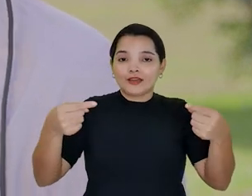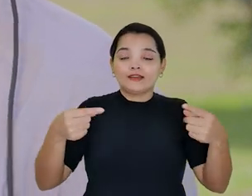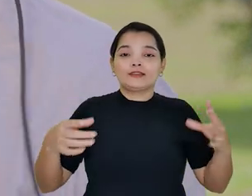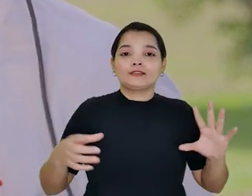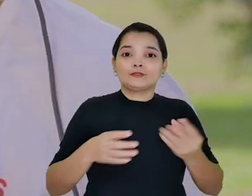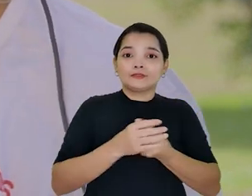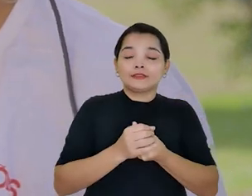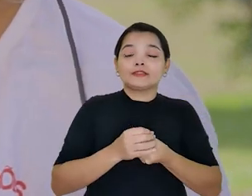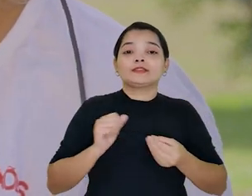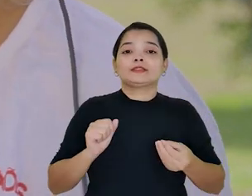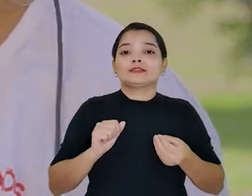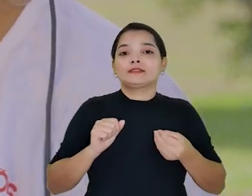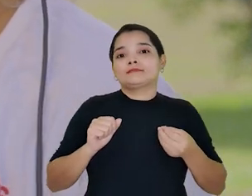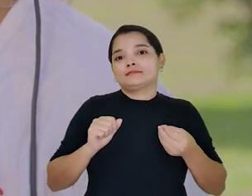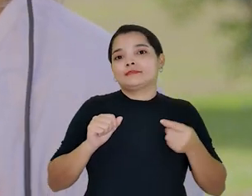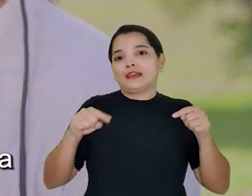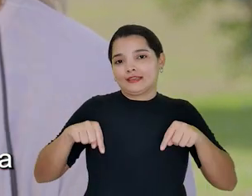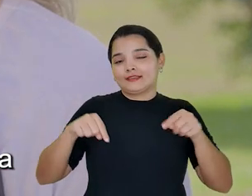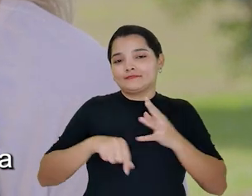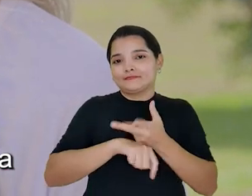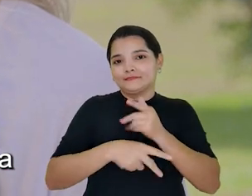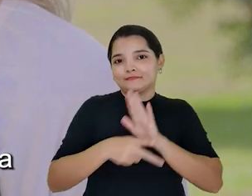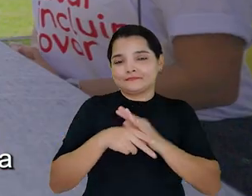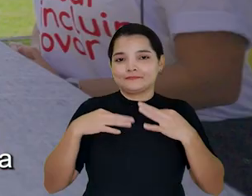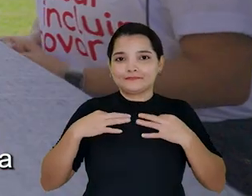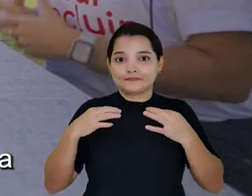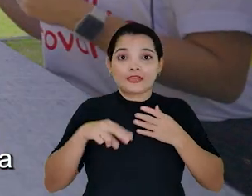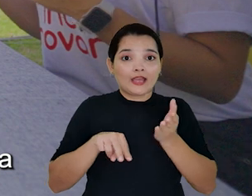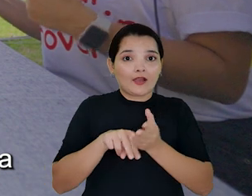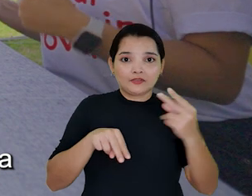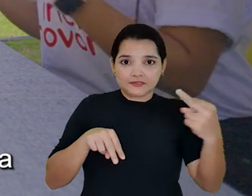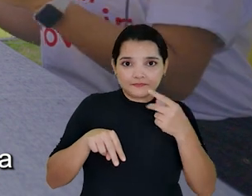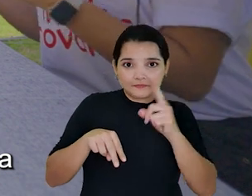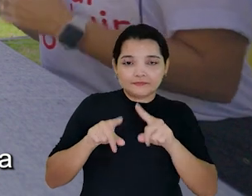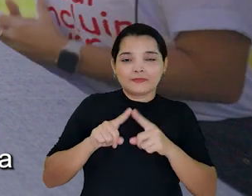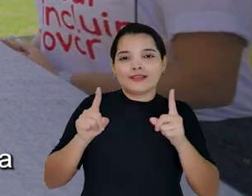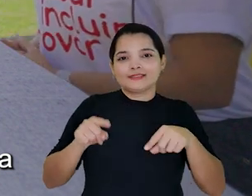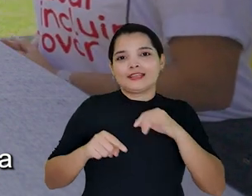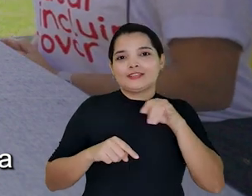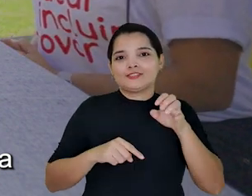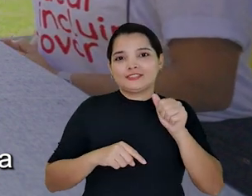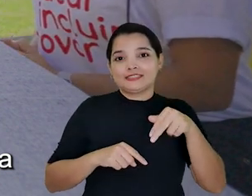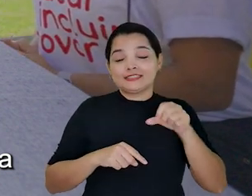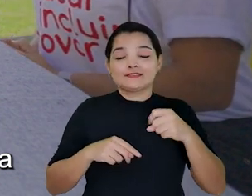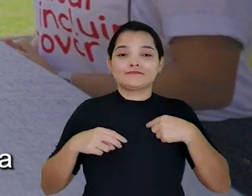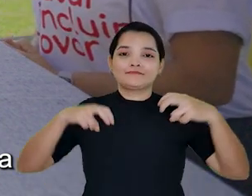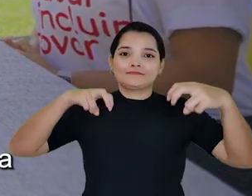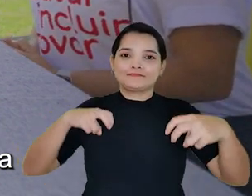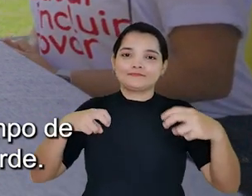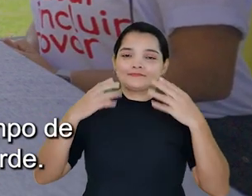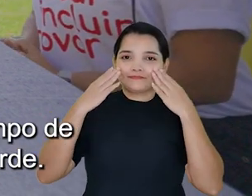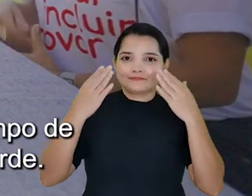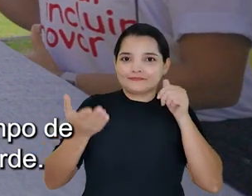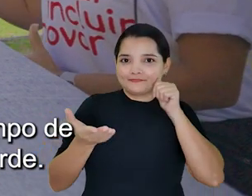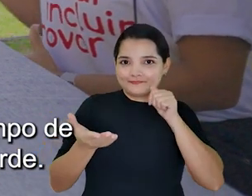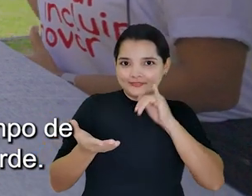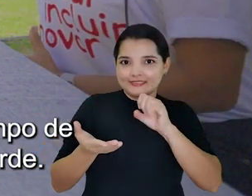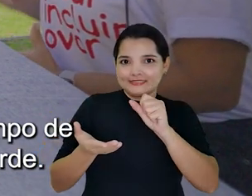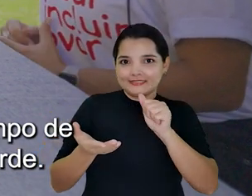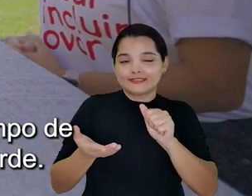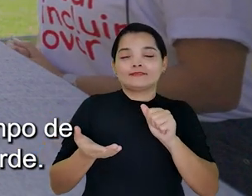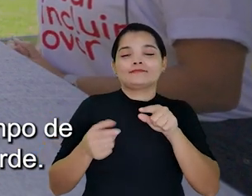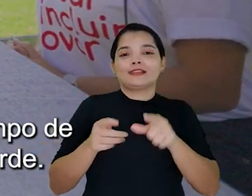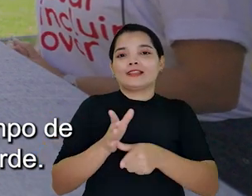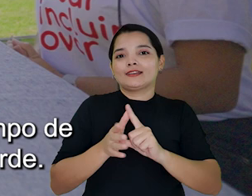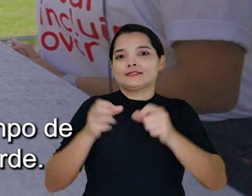evento a calça não tá aparecendo Mas é uma calça jeans e eu tô aqui de frente pra Isa com o microfone à minha frente Como a Isa já falou com